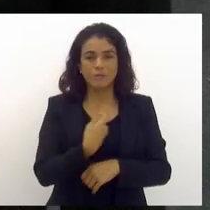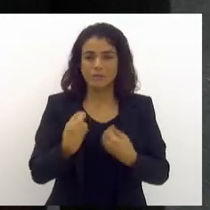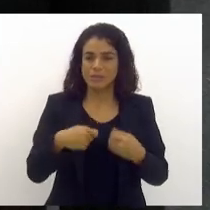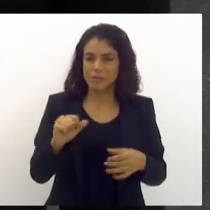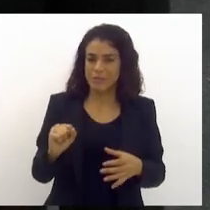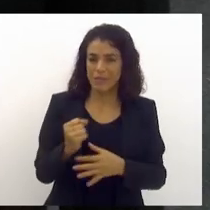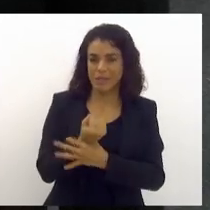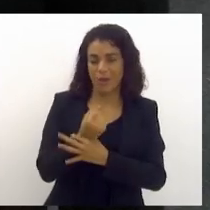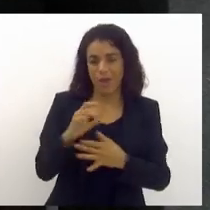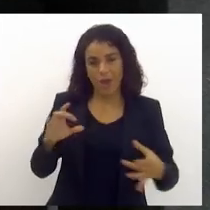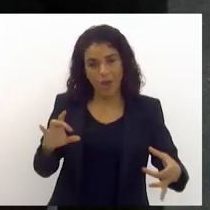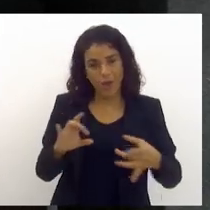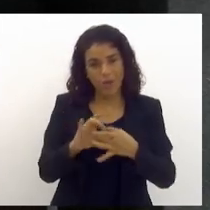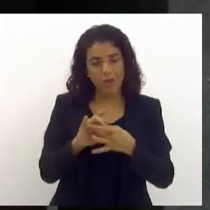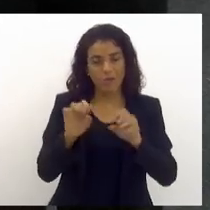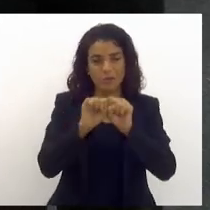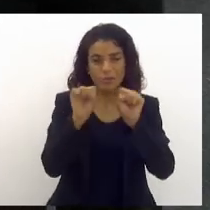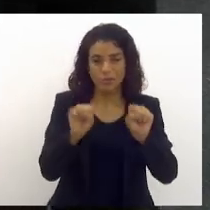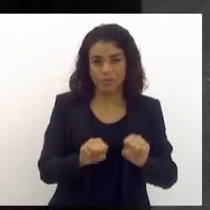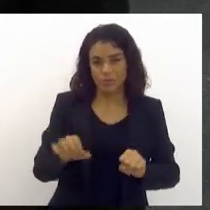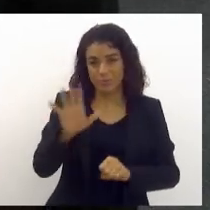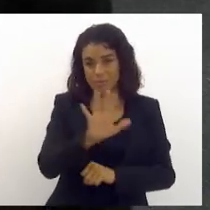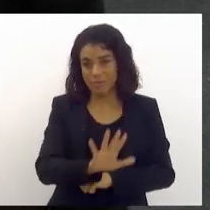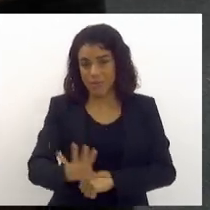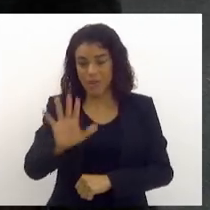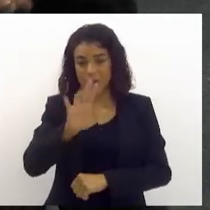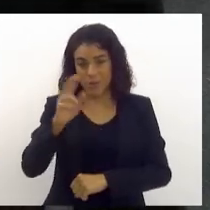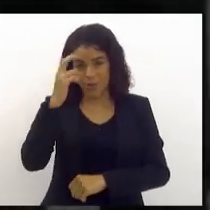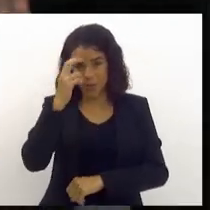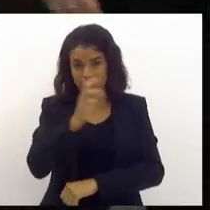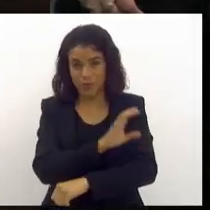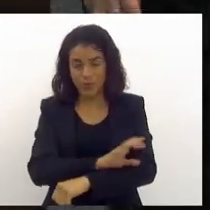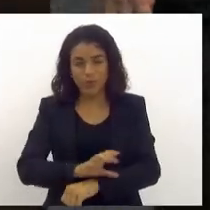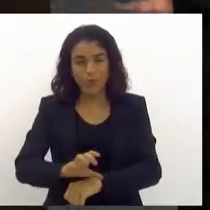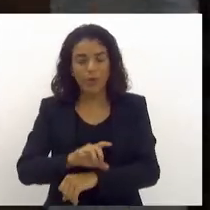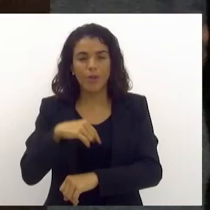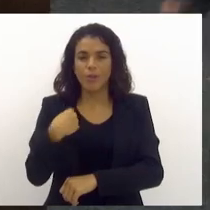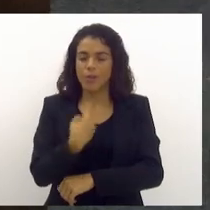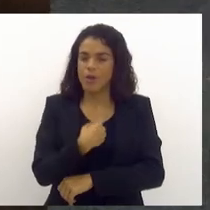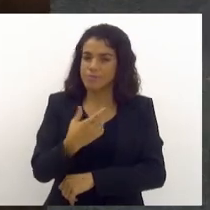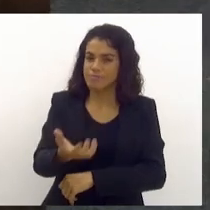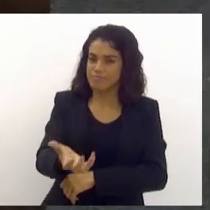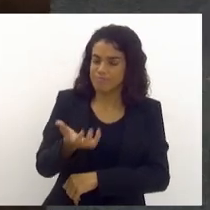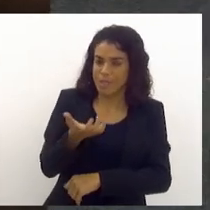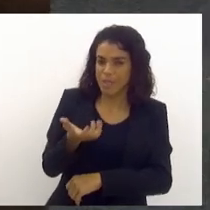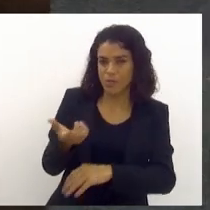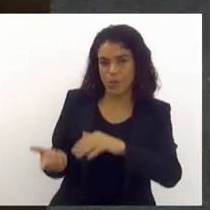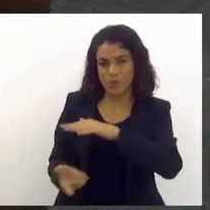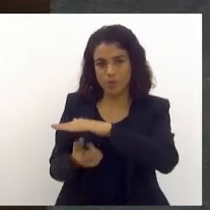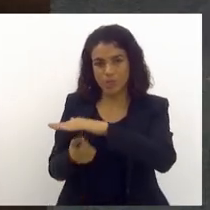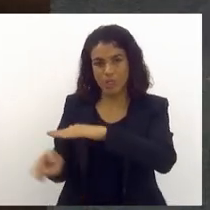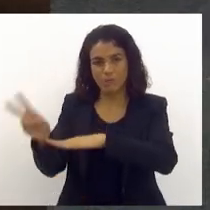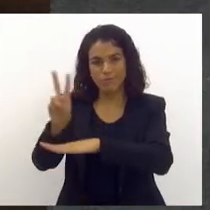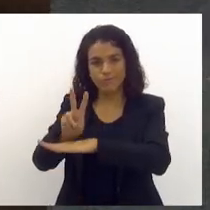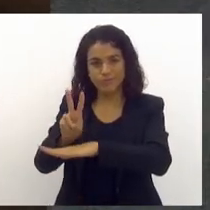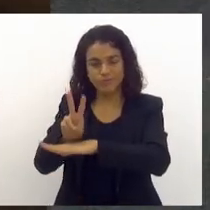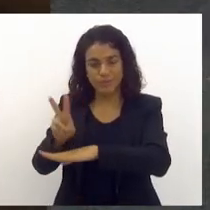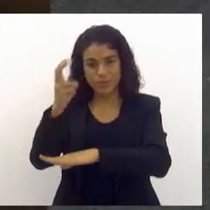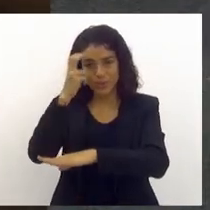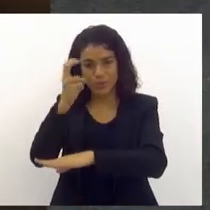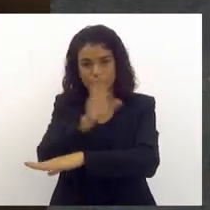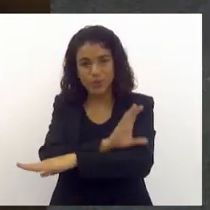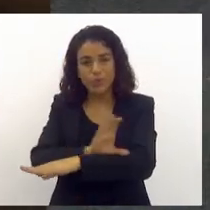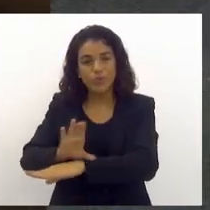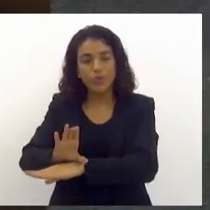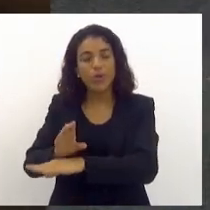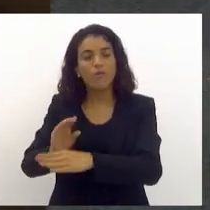a consolidação do Sistema Nacional de Cultura. A gente quer que o dinheiro do Fundo de Cultura vá